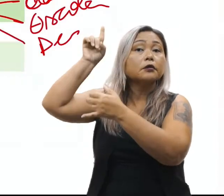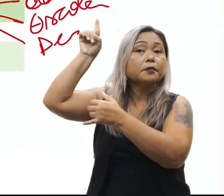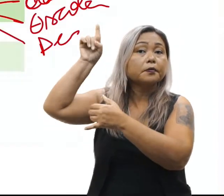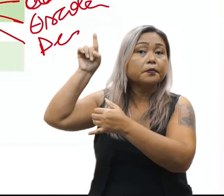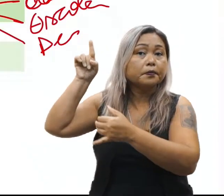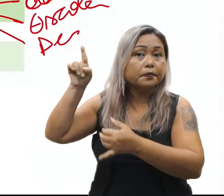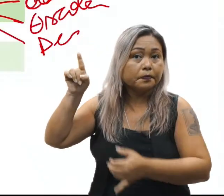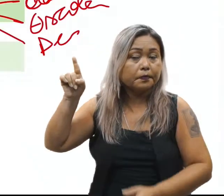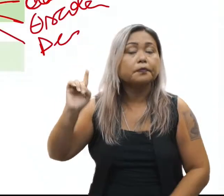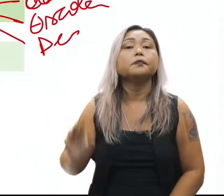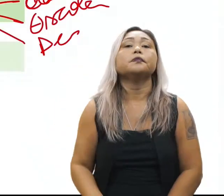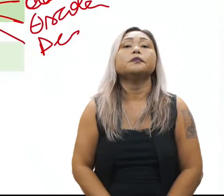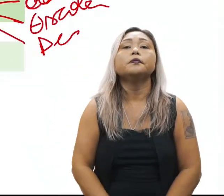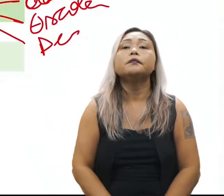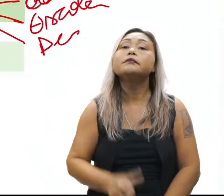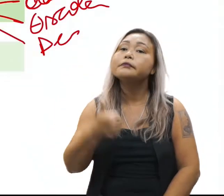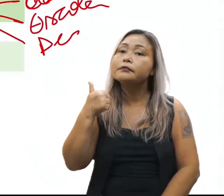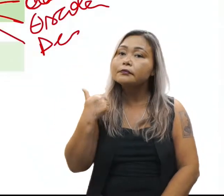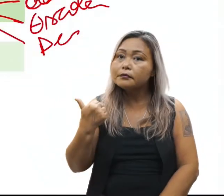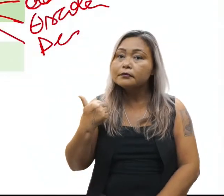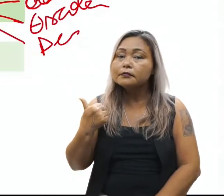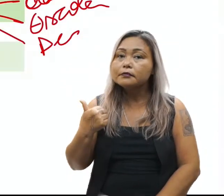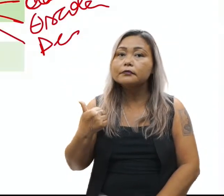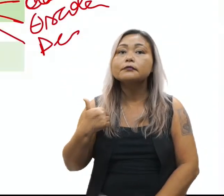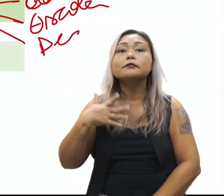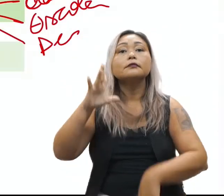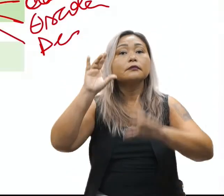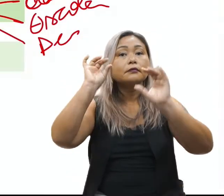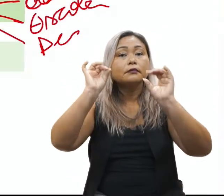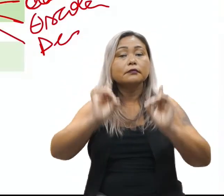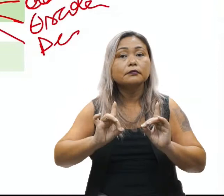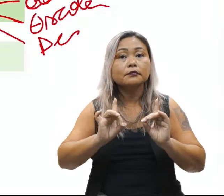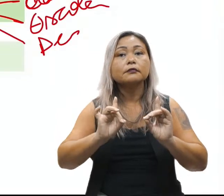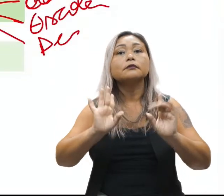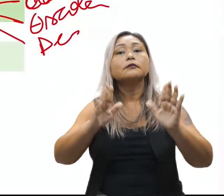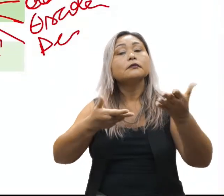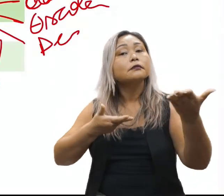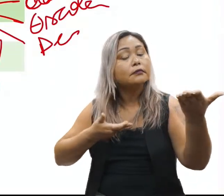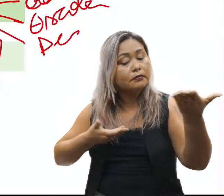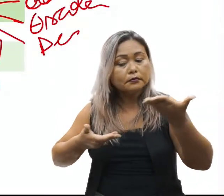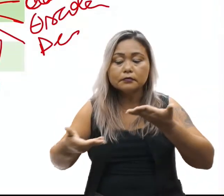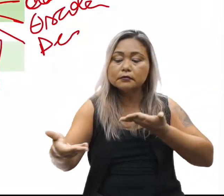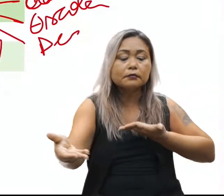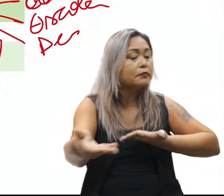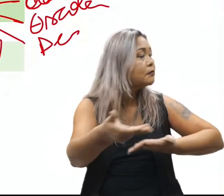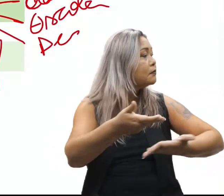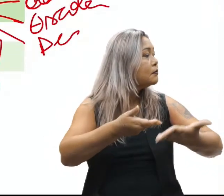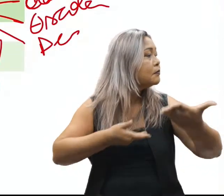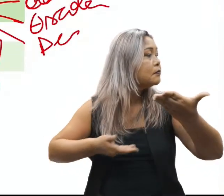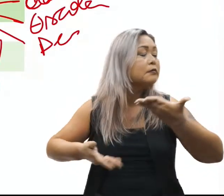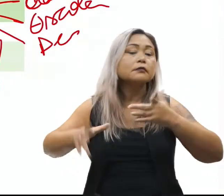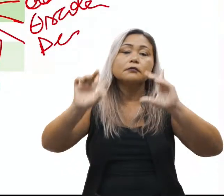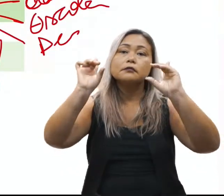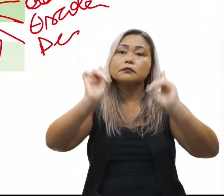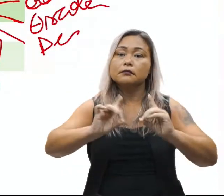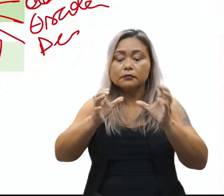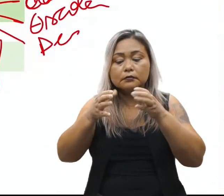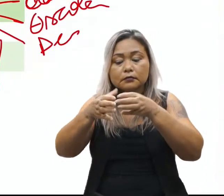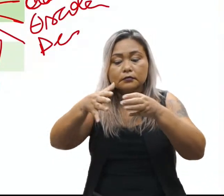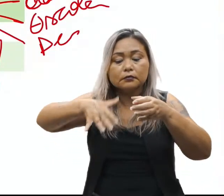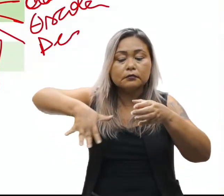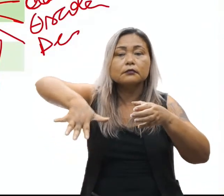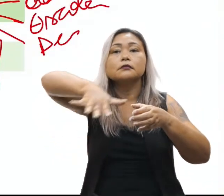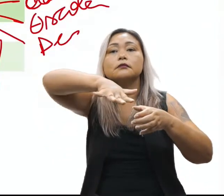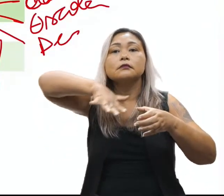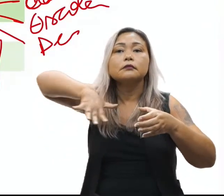para vocês, tá? Direitos à fraternidade está relacionada aos direitos coletivos,